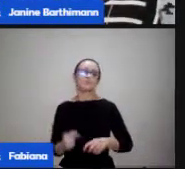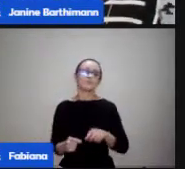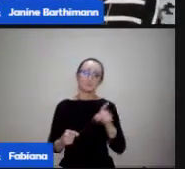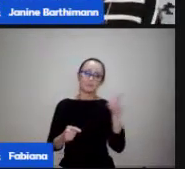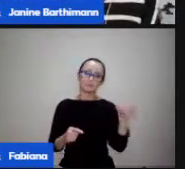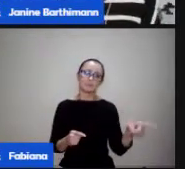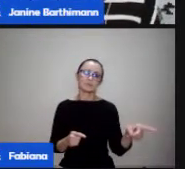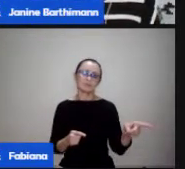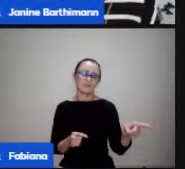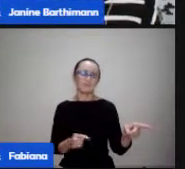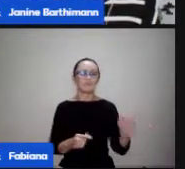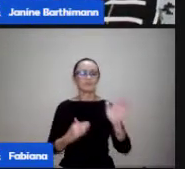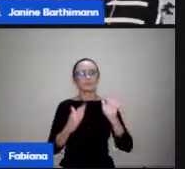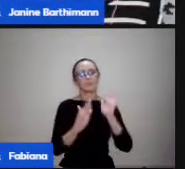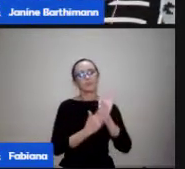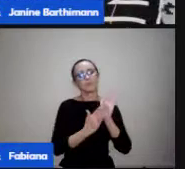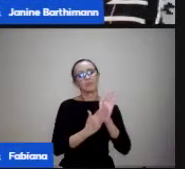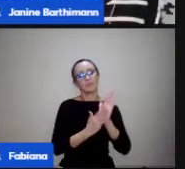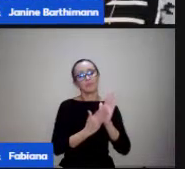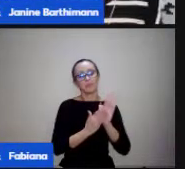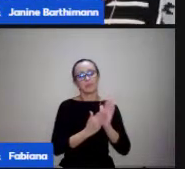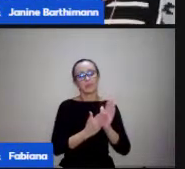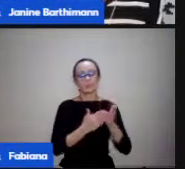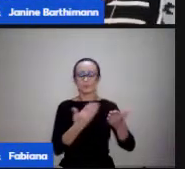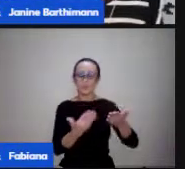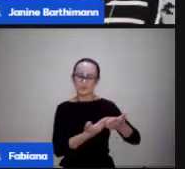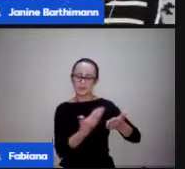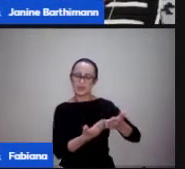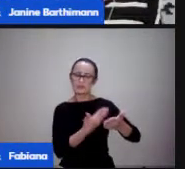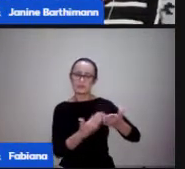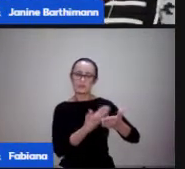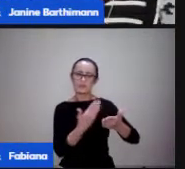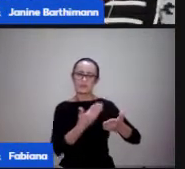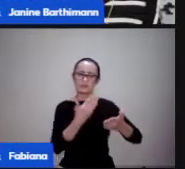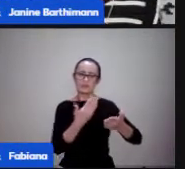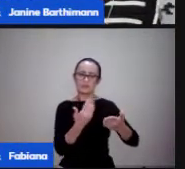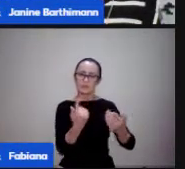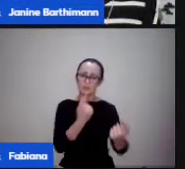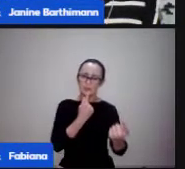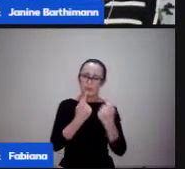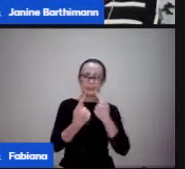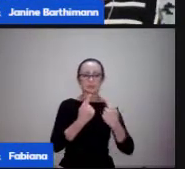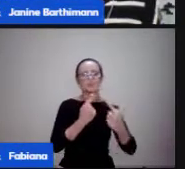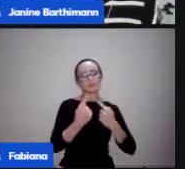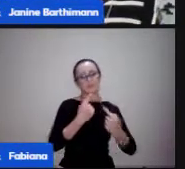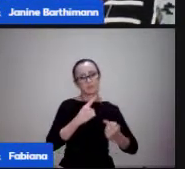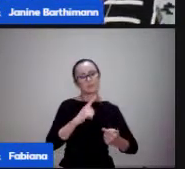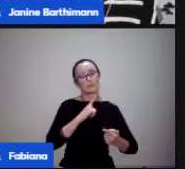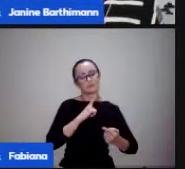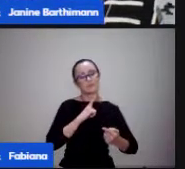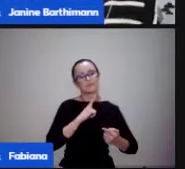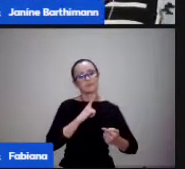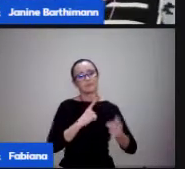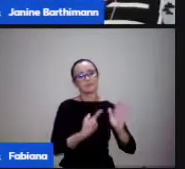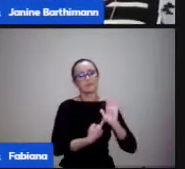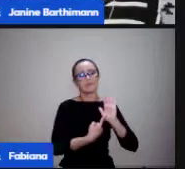e a proposta que esses livros e esses diálogos, esses conhecimentos nos proporcionam.